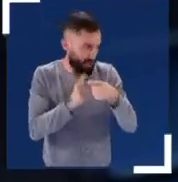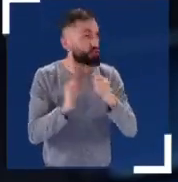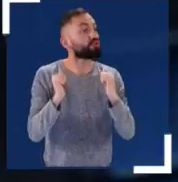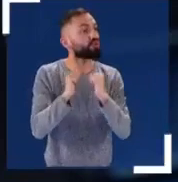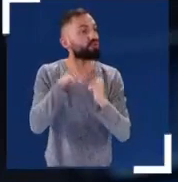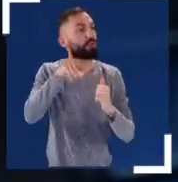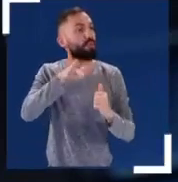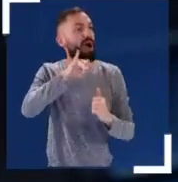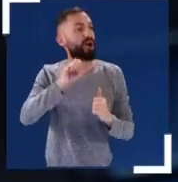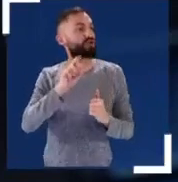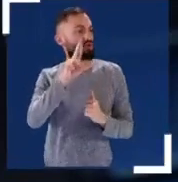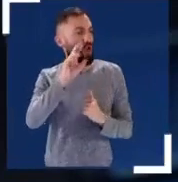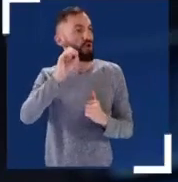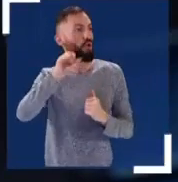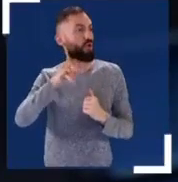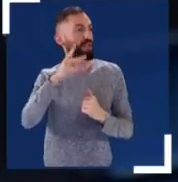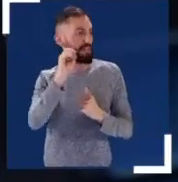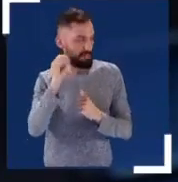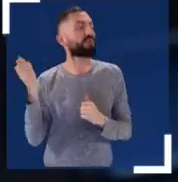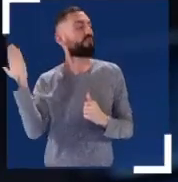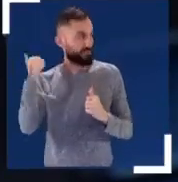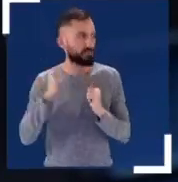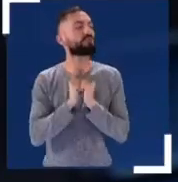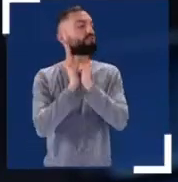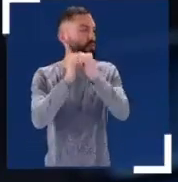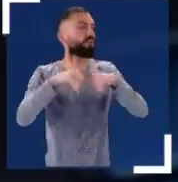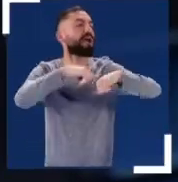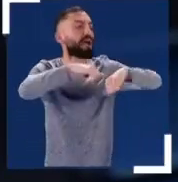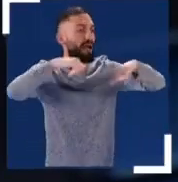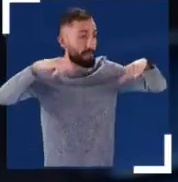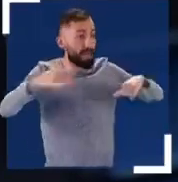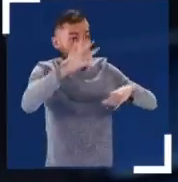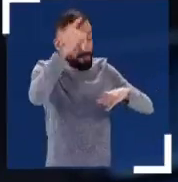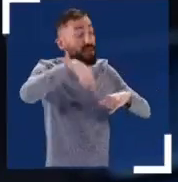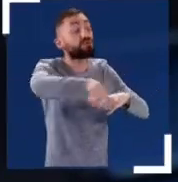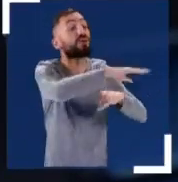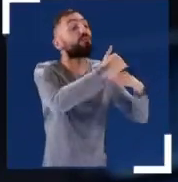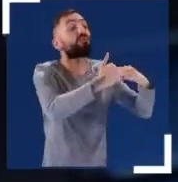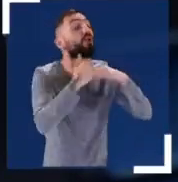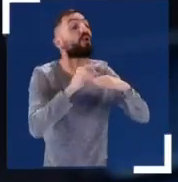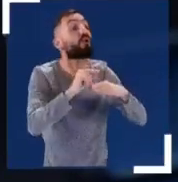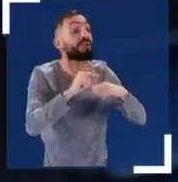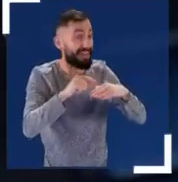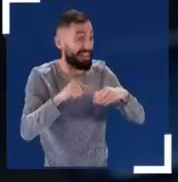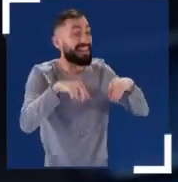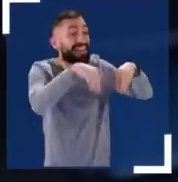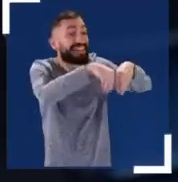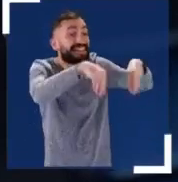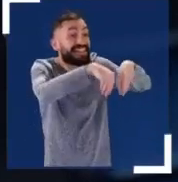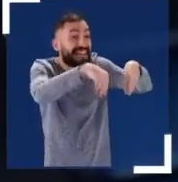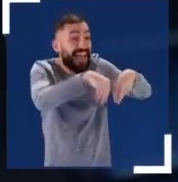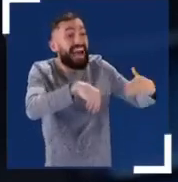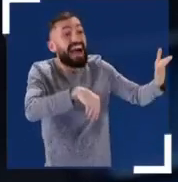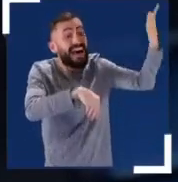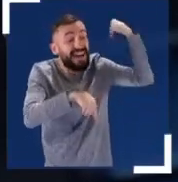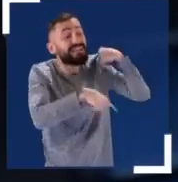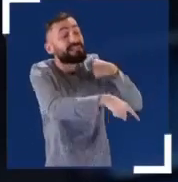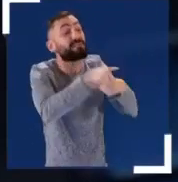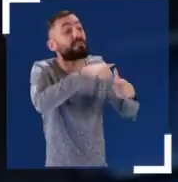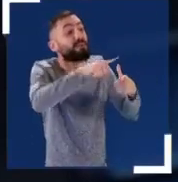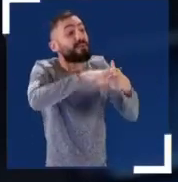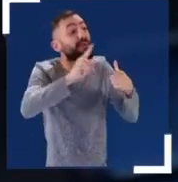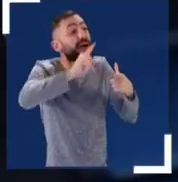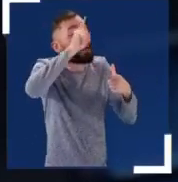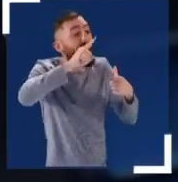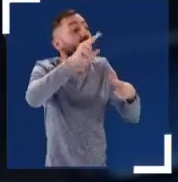lá, e as pessoas se lembram que nós falamos e conseguimos uma coisa importante. Todo aquele terreno, toda aquela terra tinha problemas graves com relação à